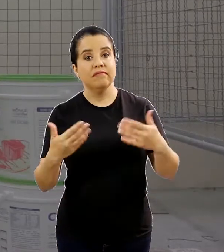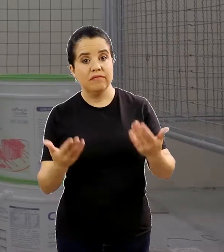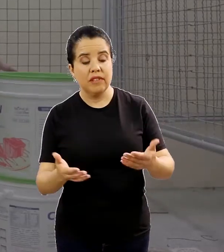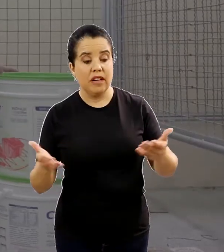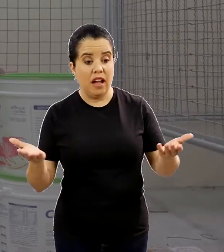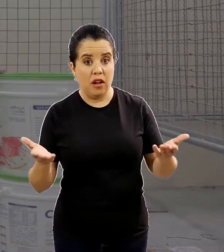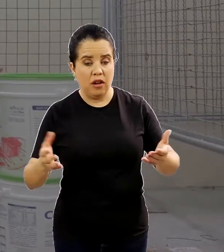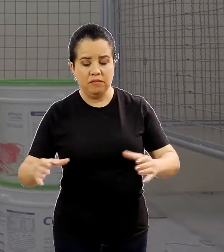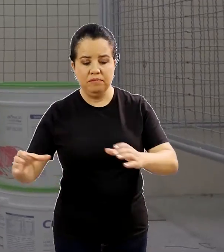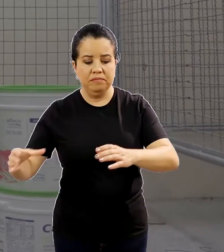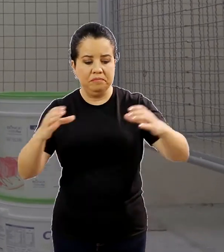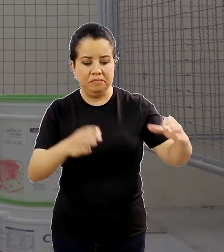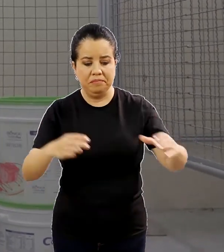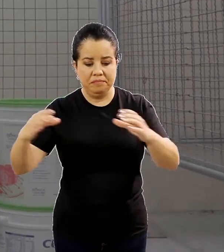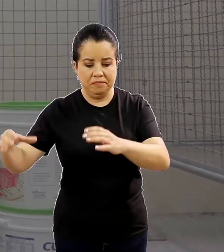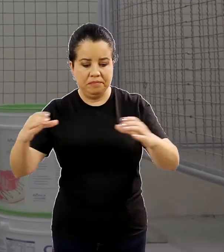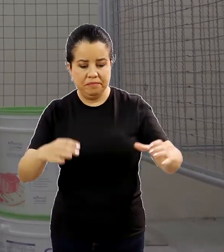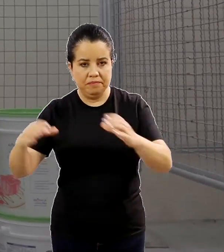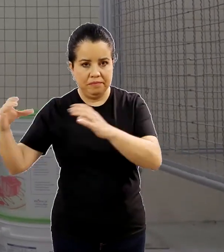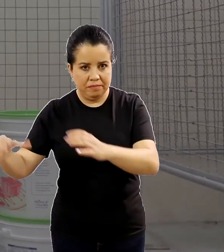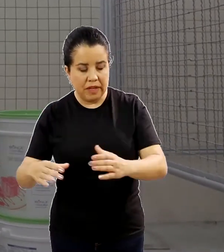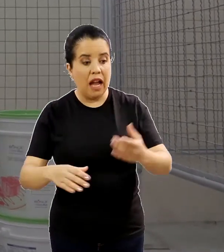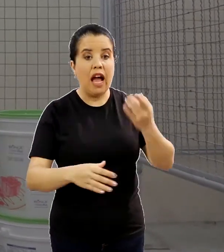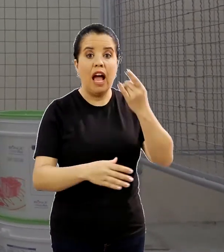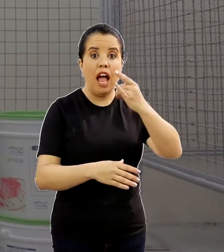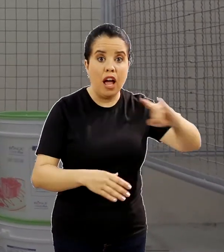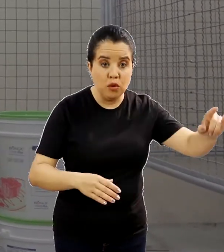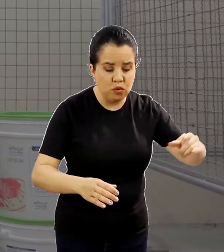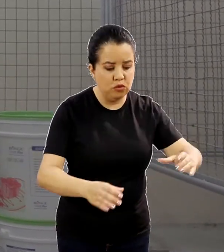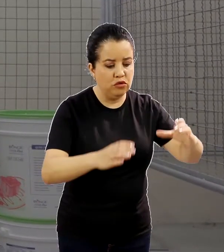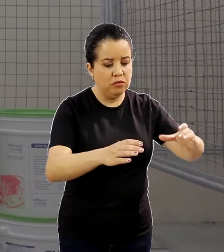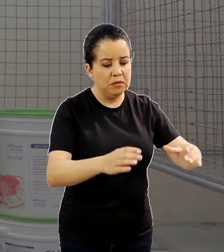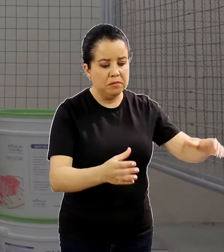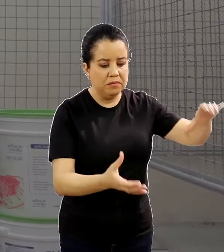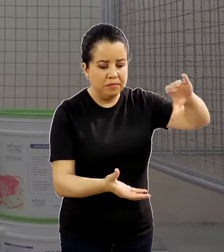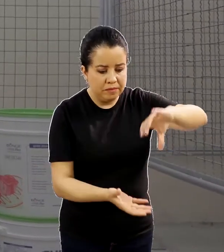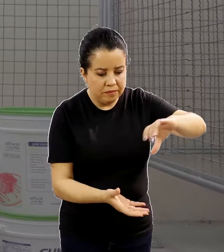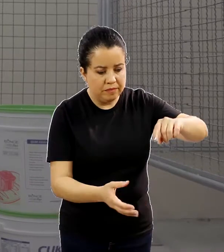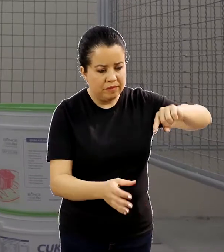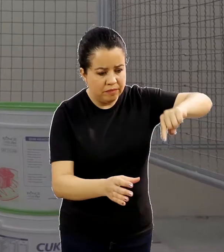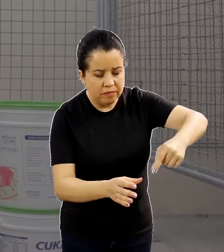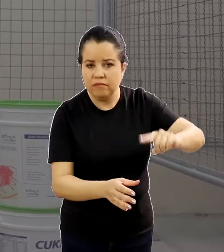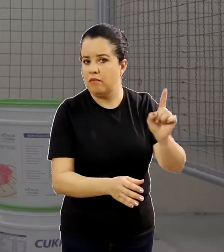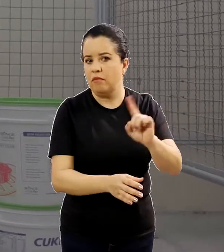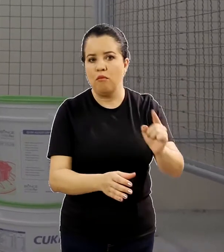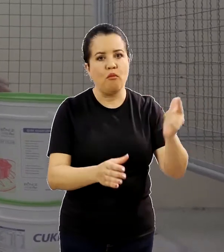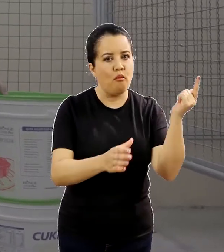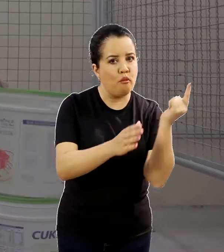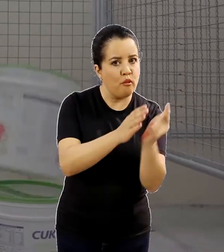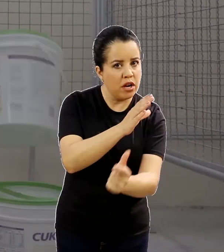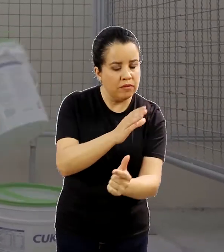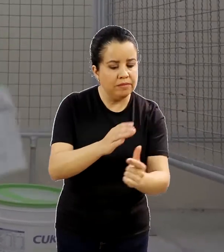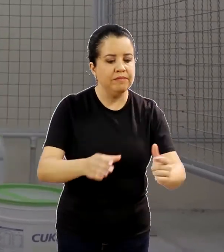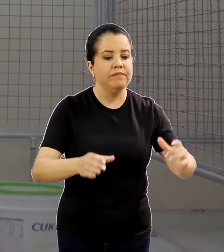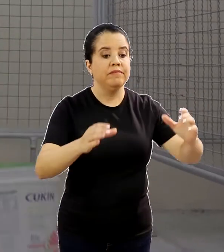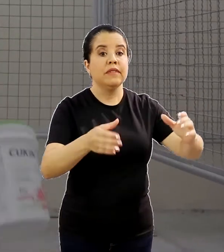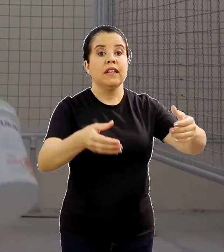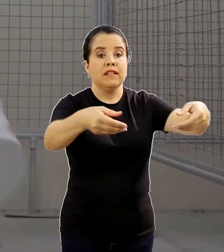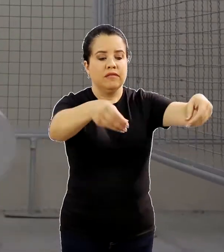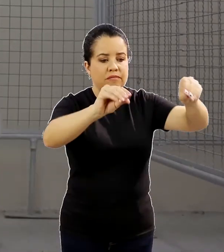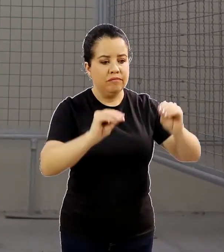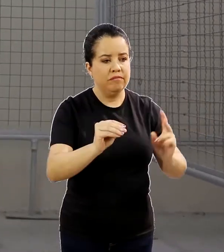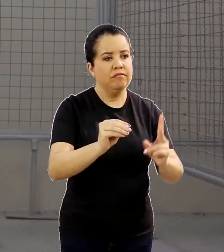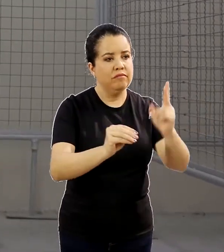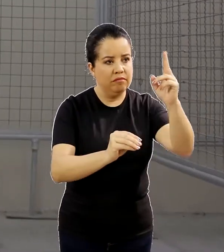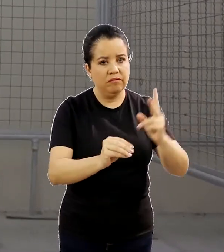Então, agora para montar o sistema, a caixa de baixo não pode possuir furos no seu fundo e a tampa deve ser cortada. A caixa